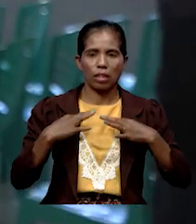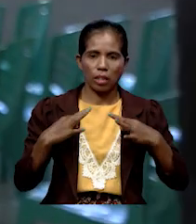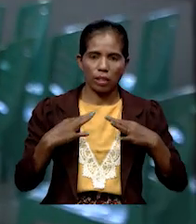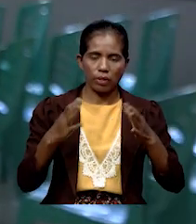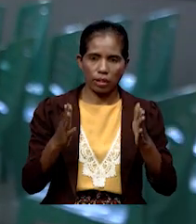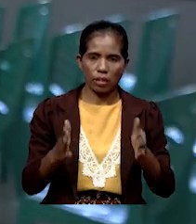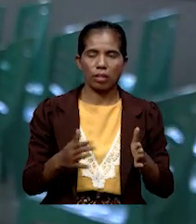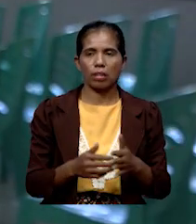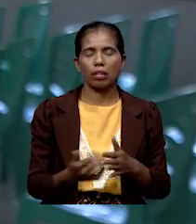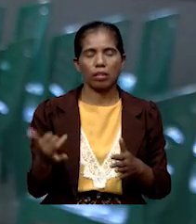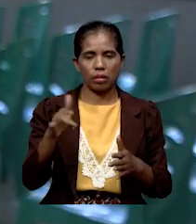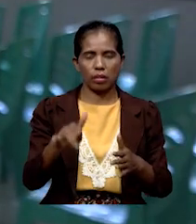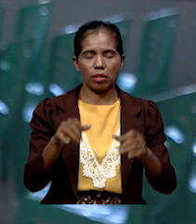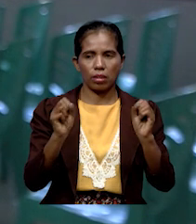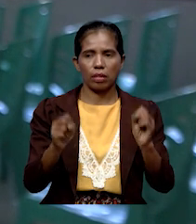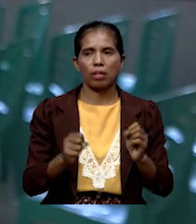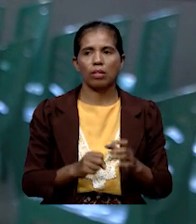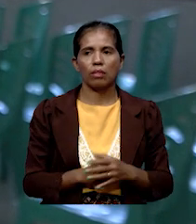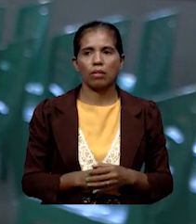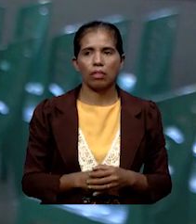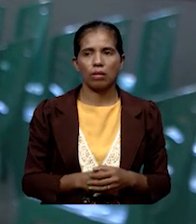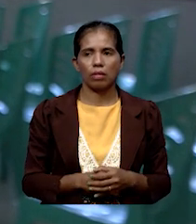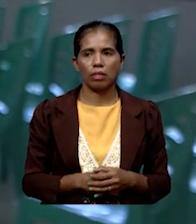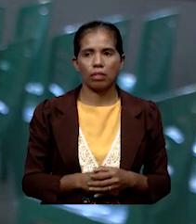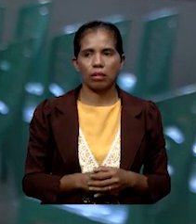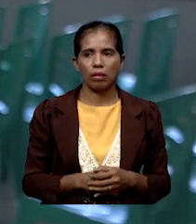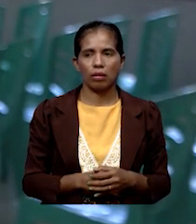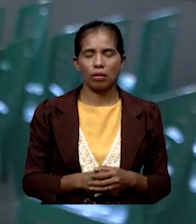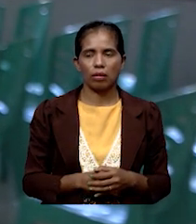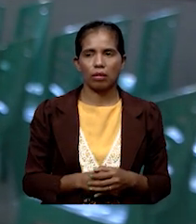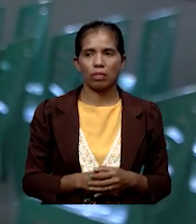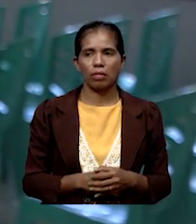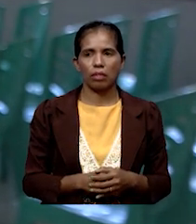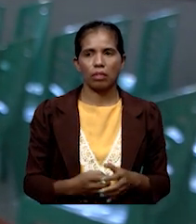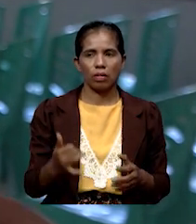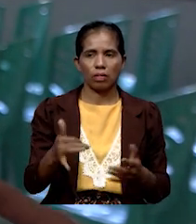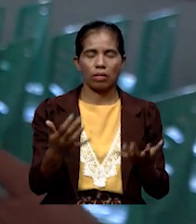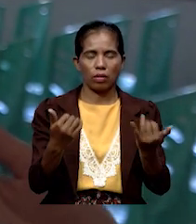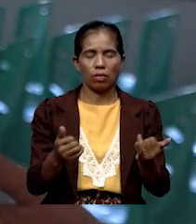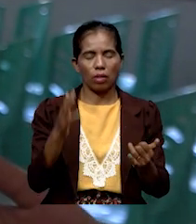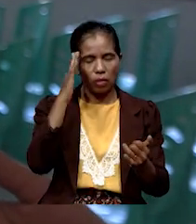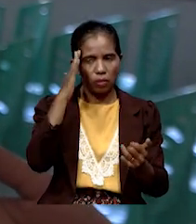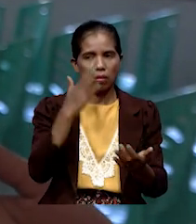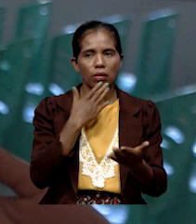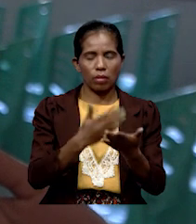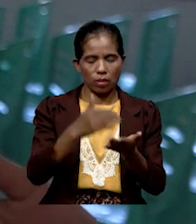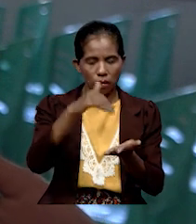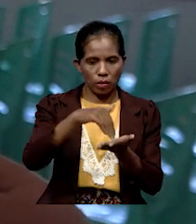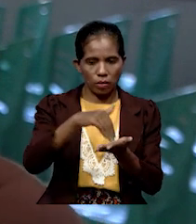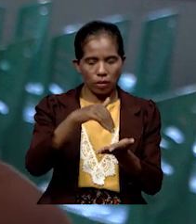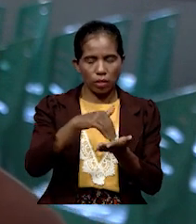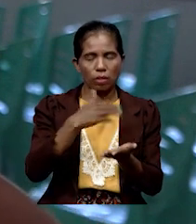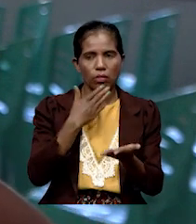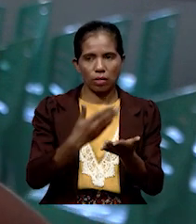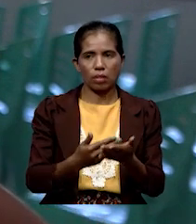básico ou ensino secundário, desculpa, ensino básico, ensino secundário, ensino superior, nebe mako intenção de agne atu estuda de diag língua,